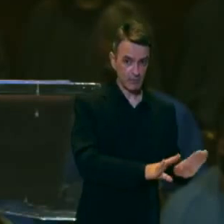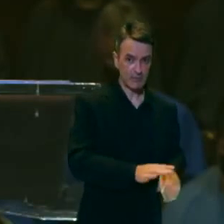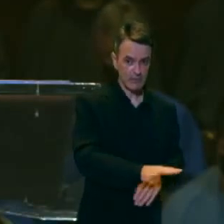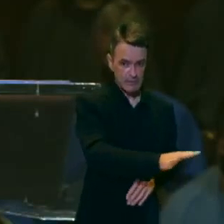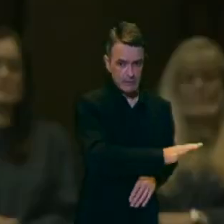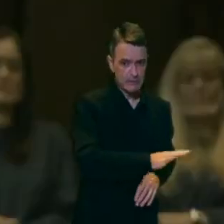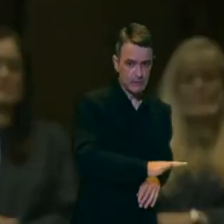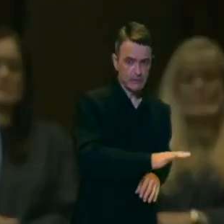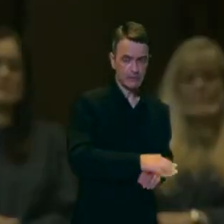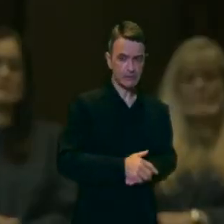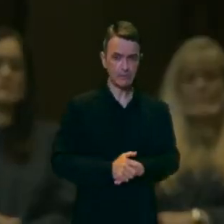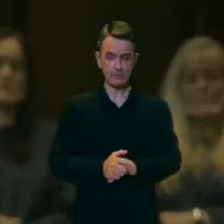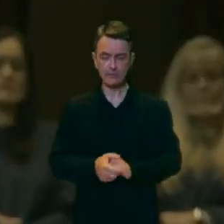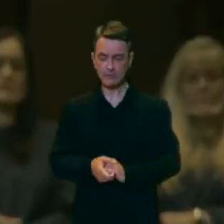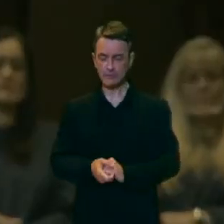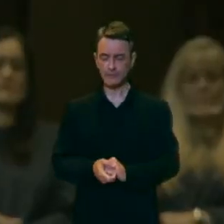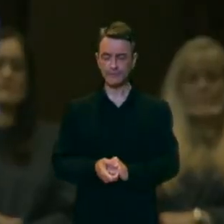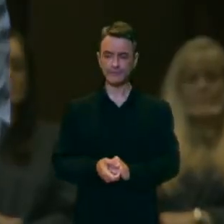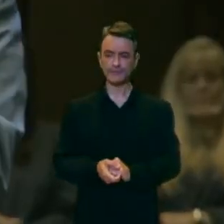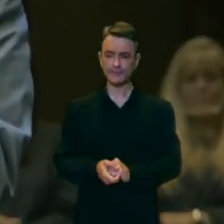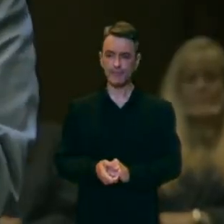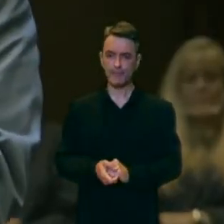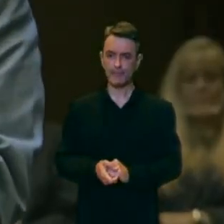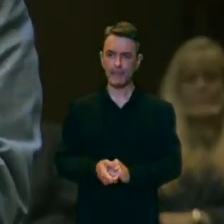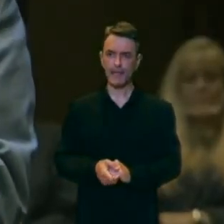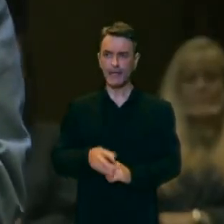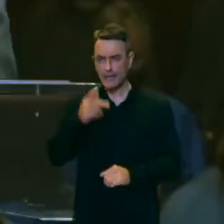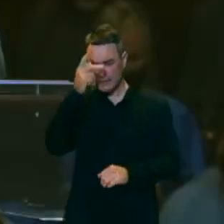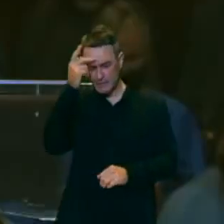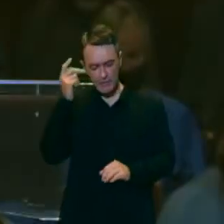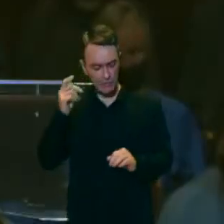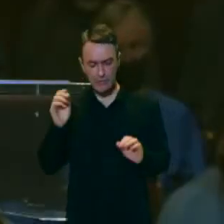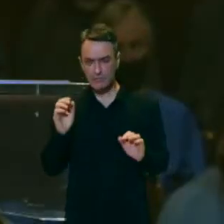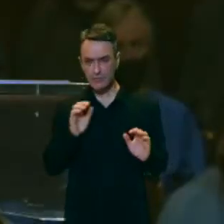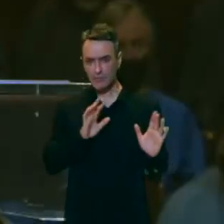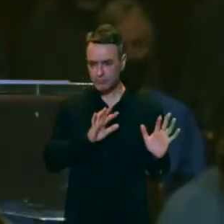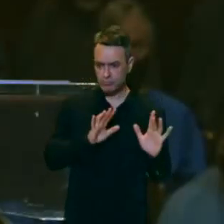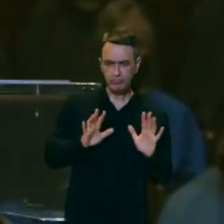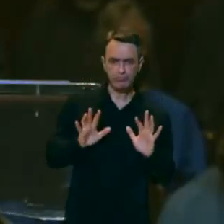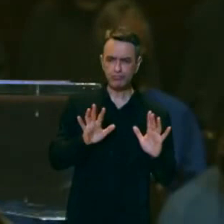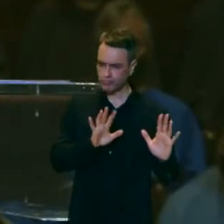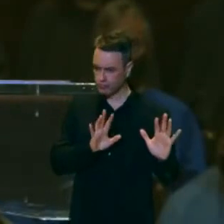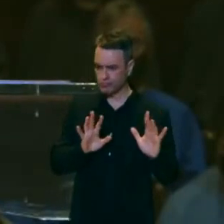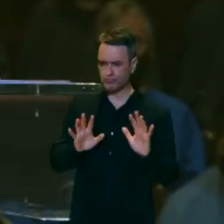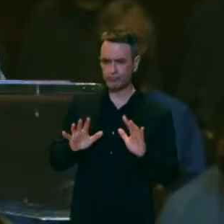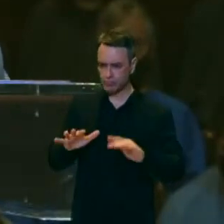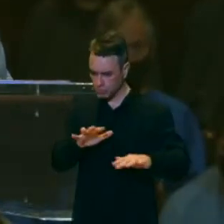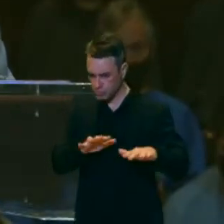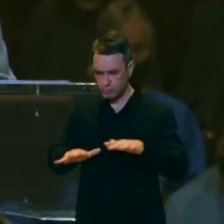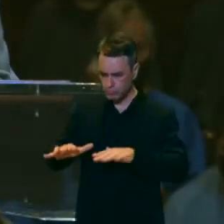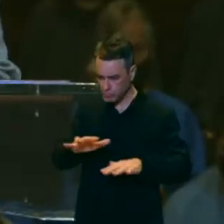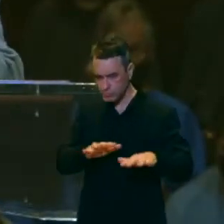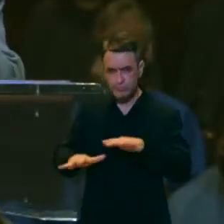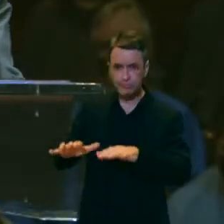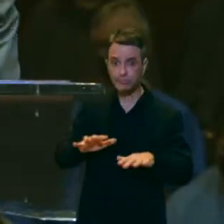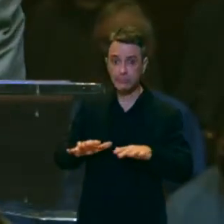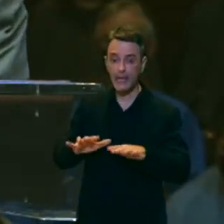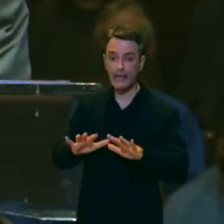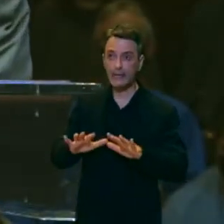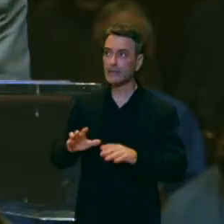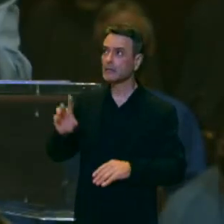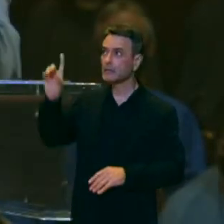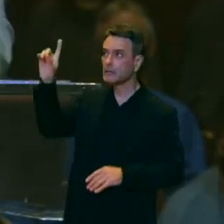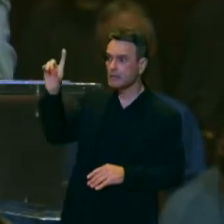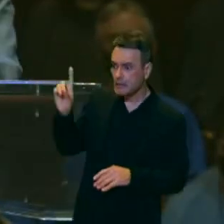aquelas vozes começaram a incendiar uma revolução. E por isso as palavras de Deus pareciam